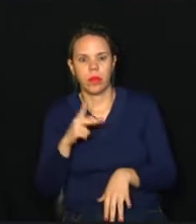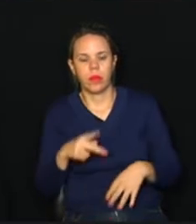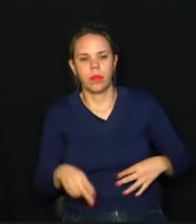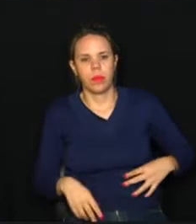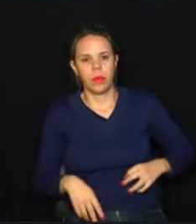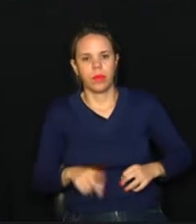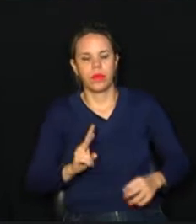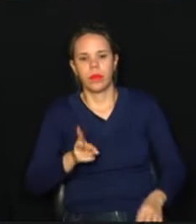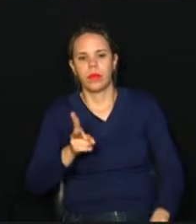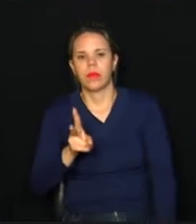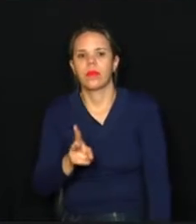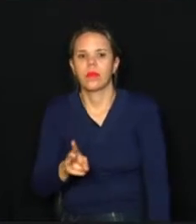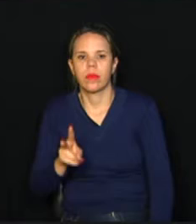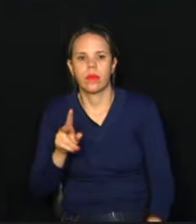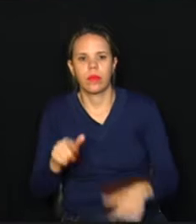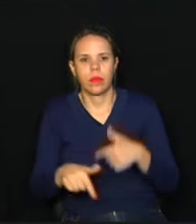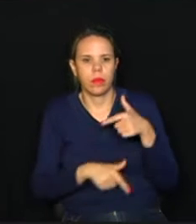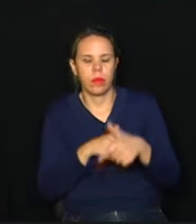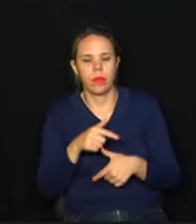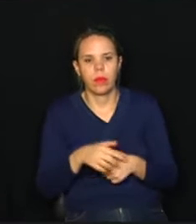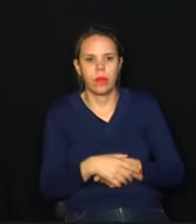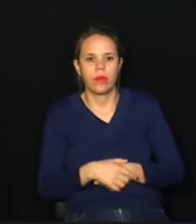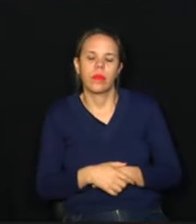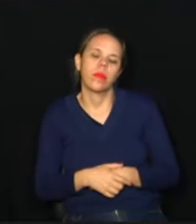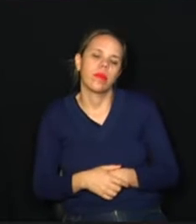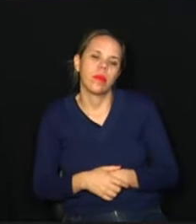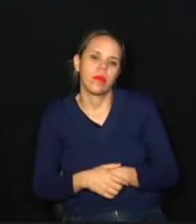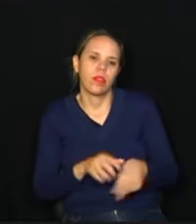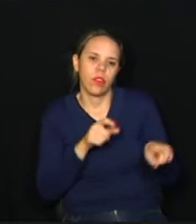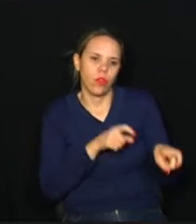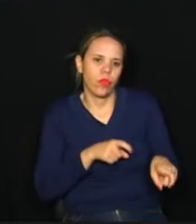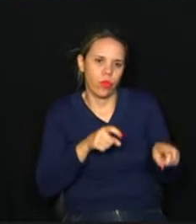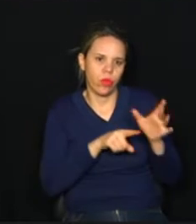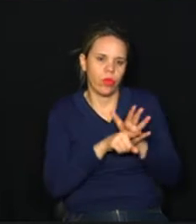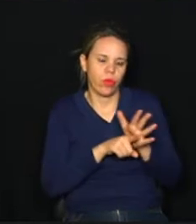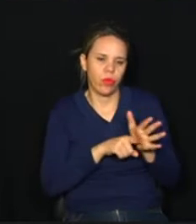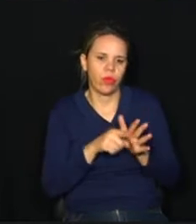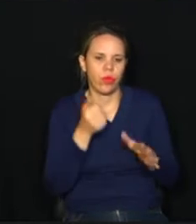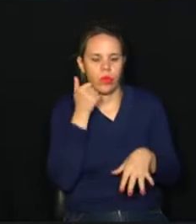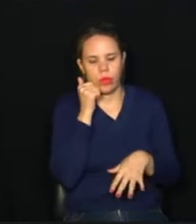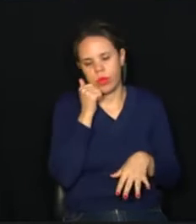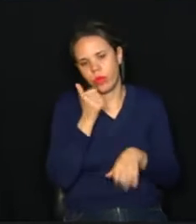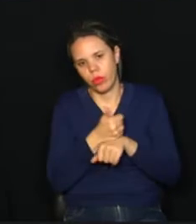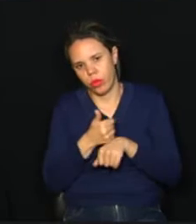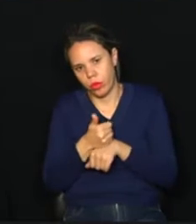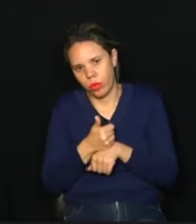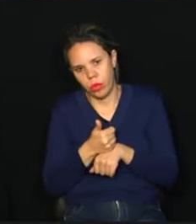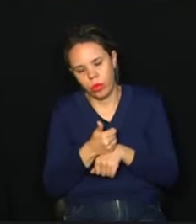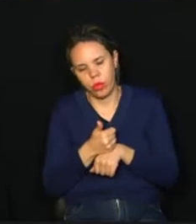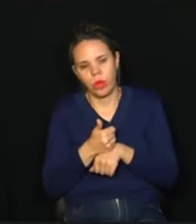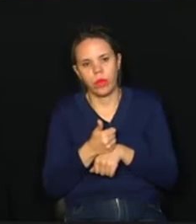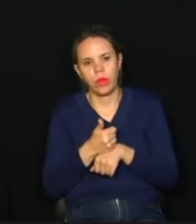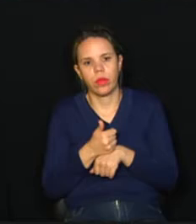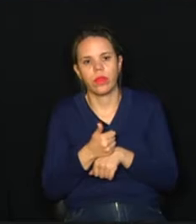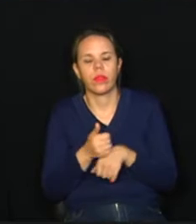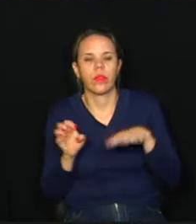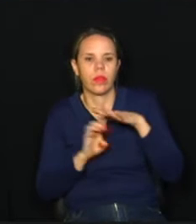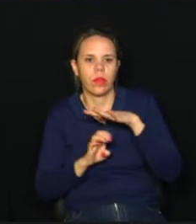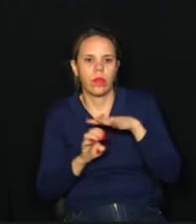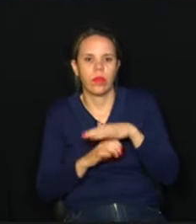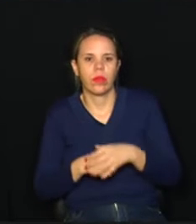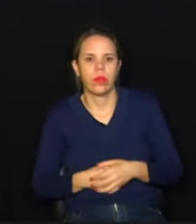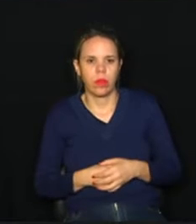Mas continuo trabalhando como agrônomo, pesquisador, consultor, numa pequena empresa